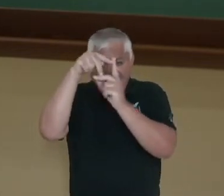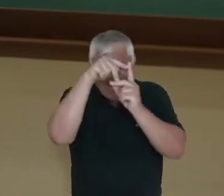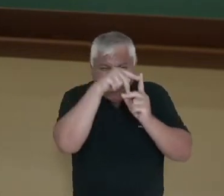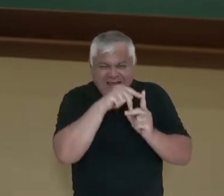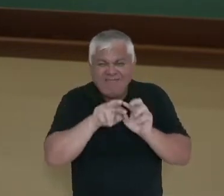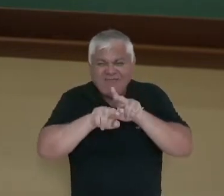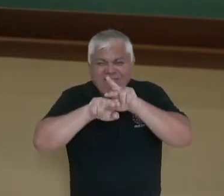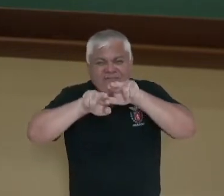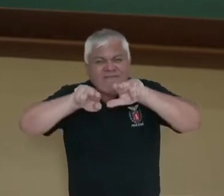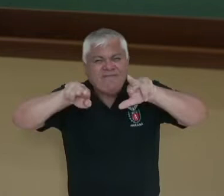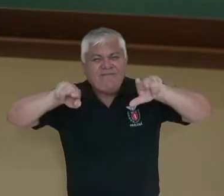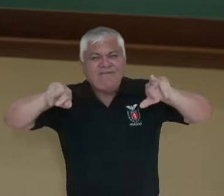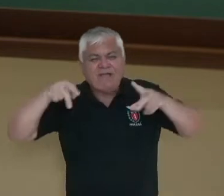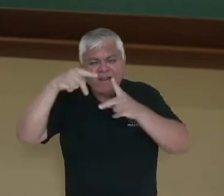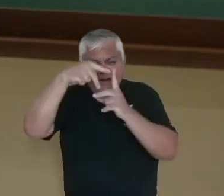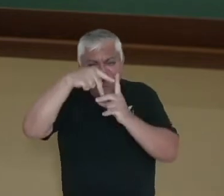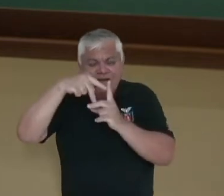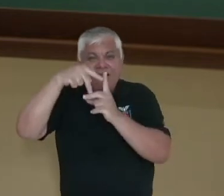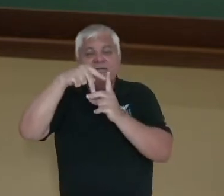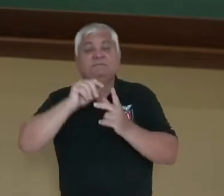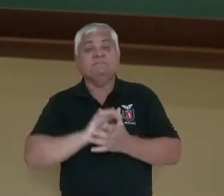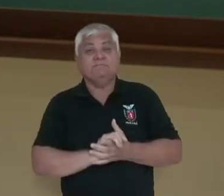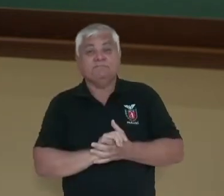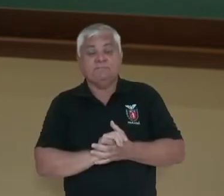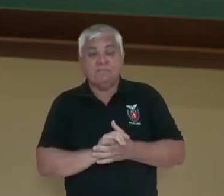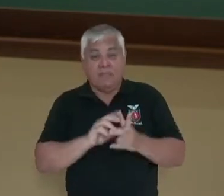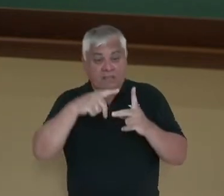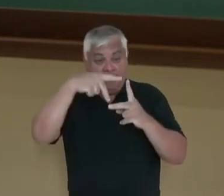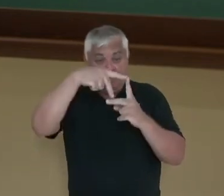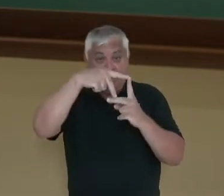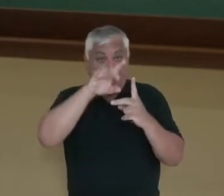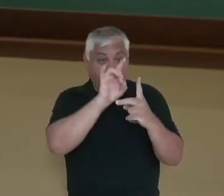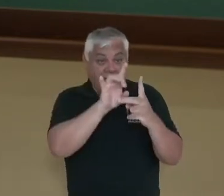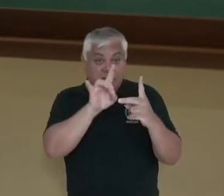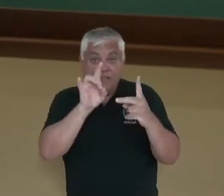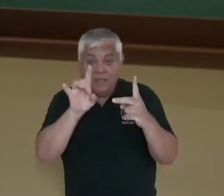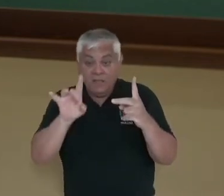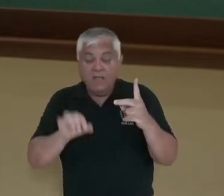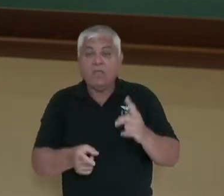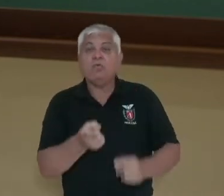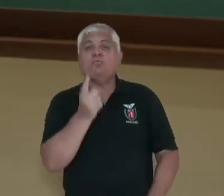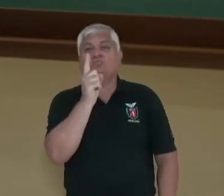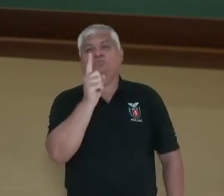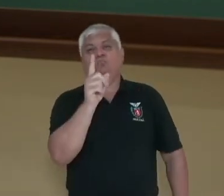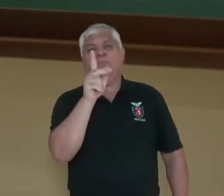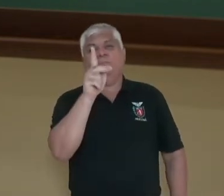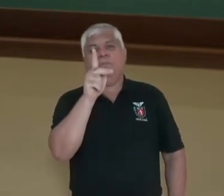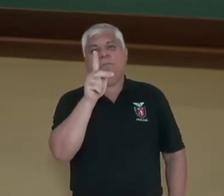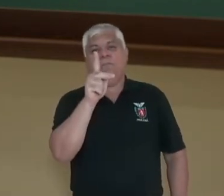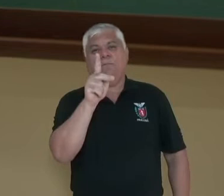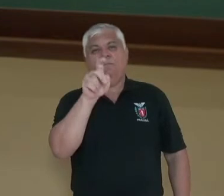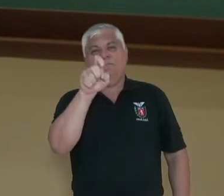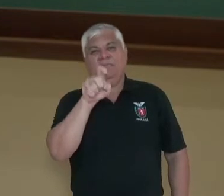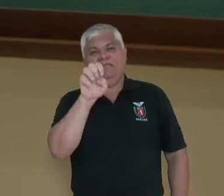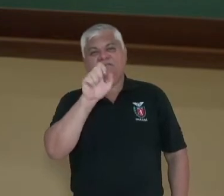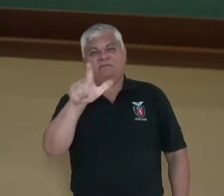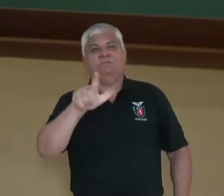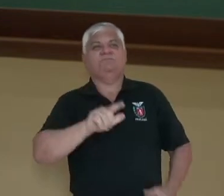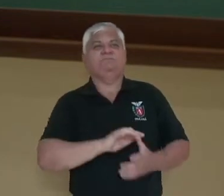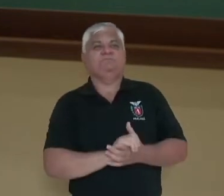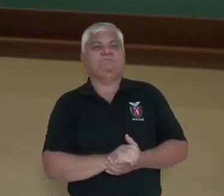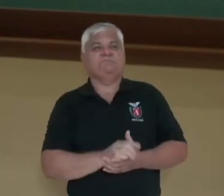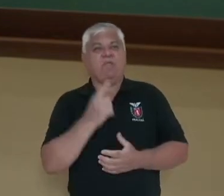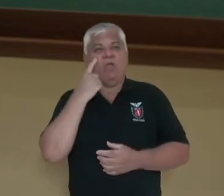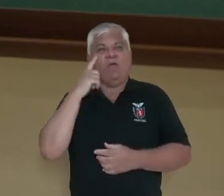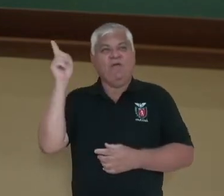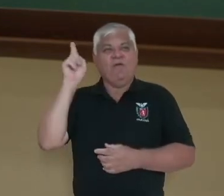que compõem essa imagem. Cada um desses quadradinhos é um pixel, ok? Aqui, pessoal, a imagem